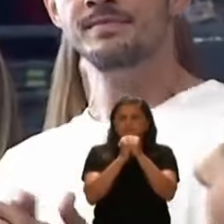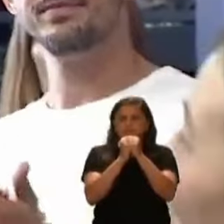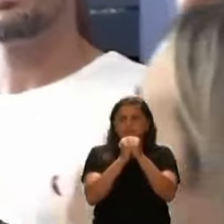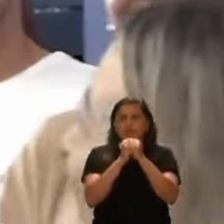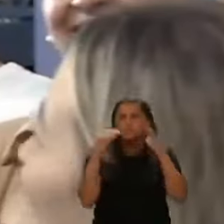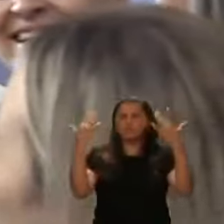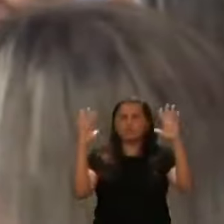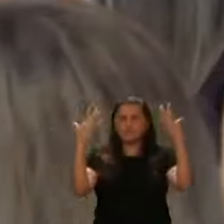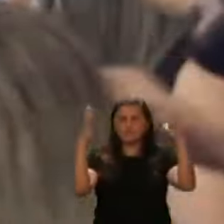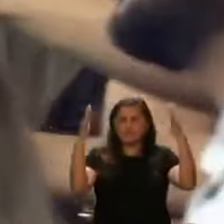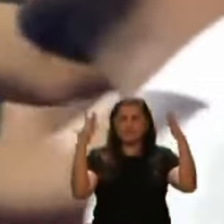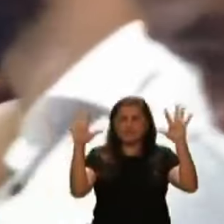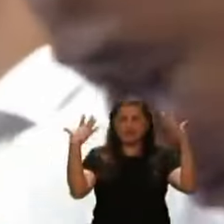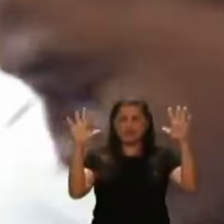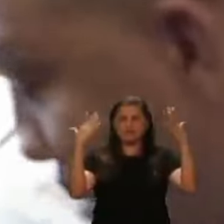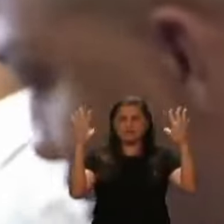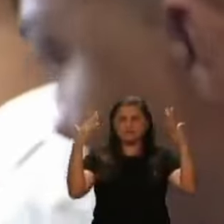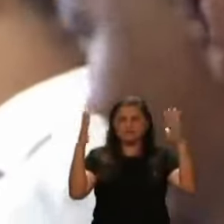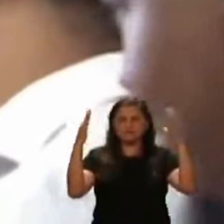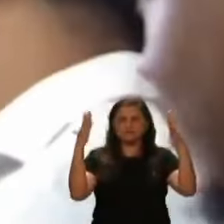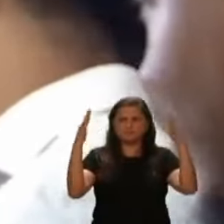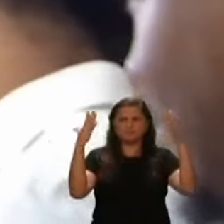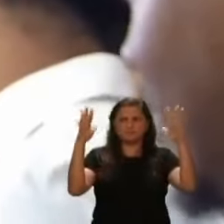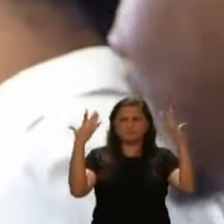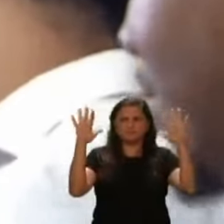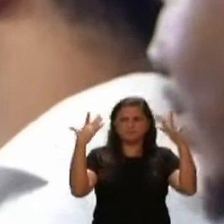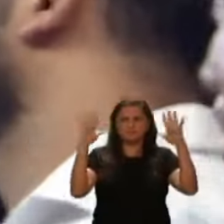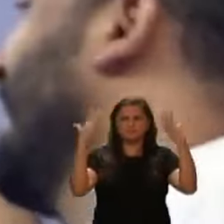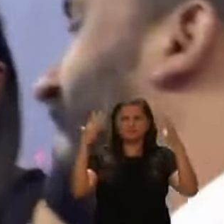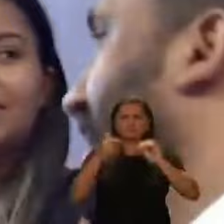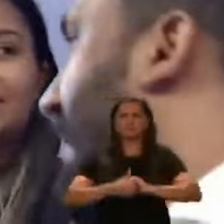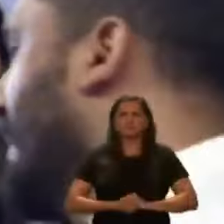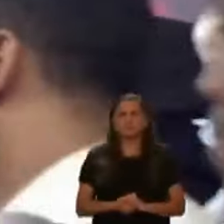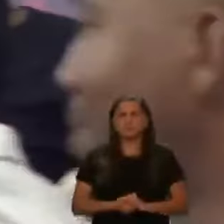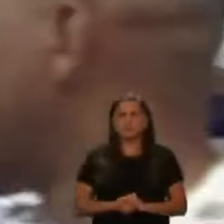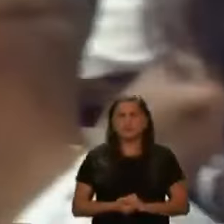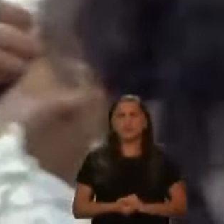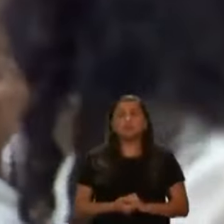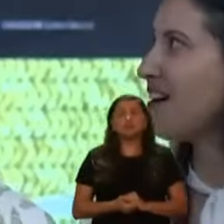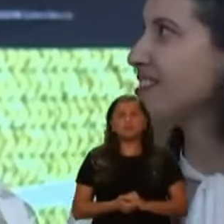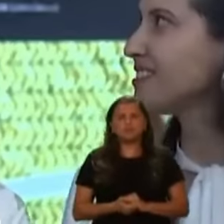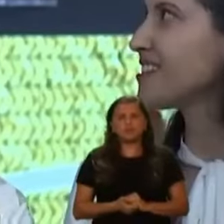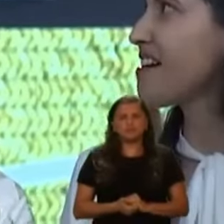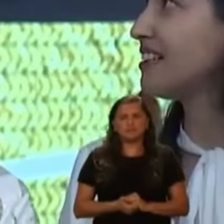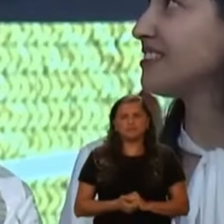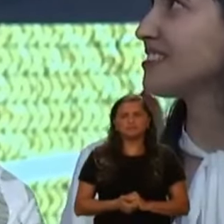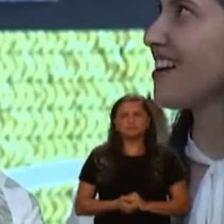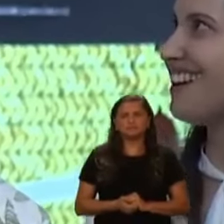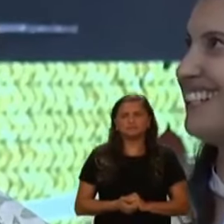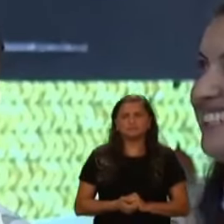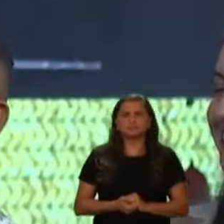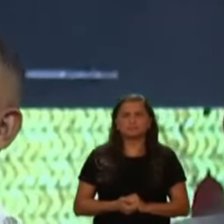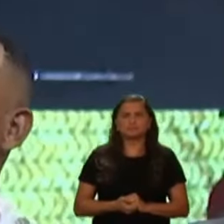Amém. Para a glória. Esse é o Theo. E